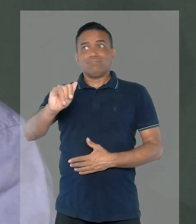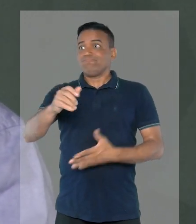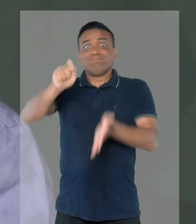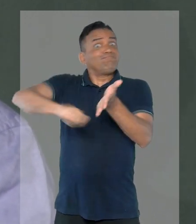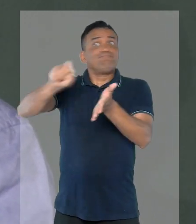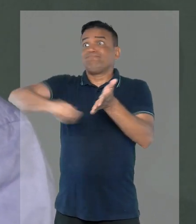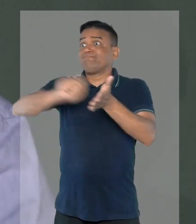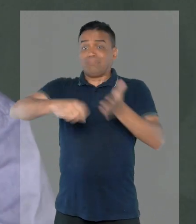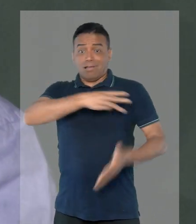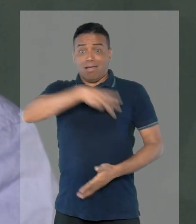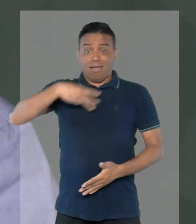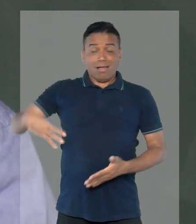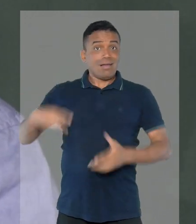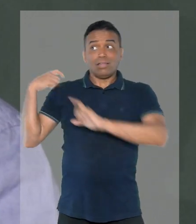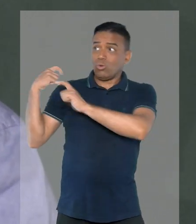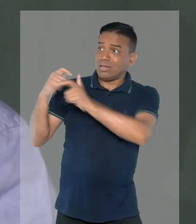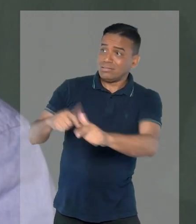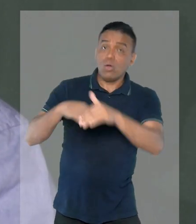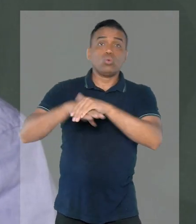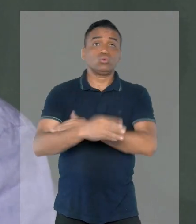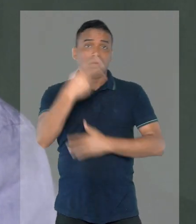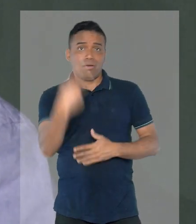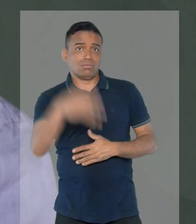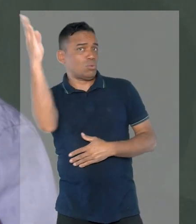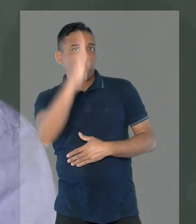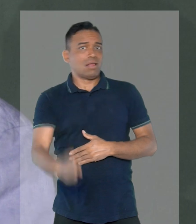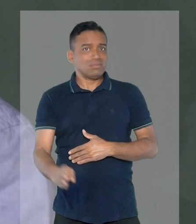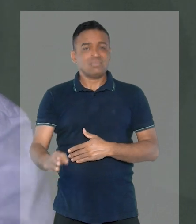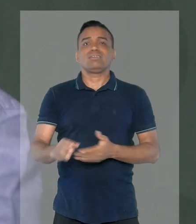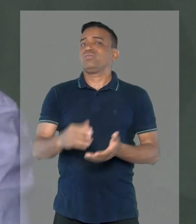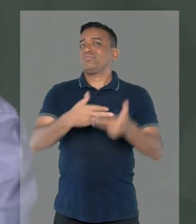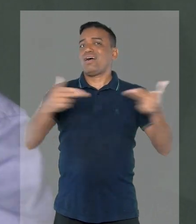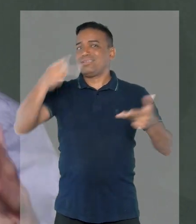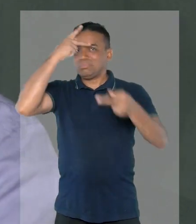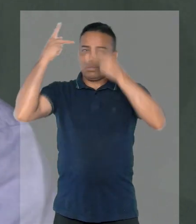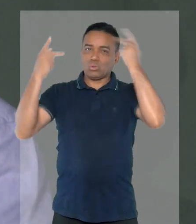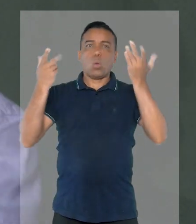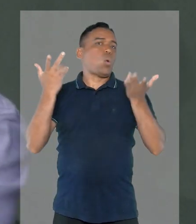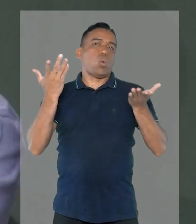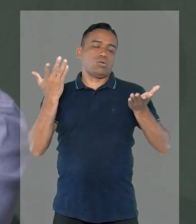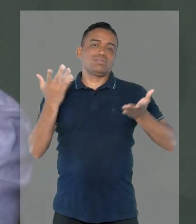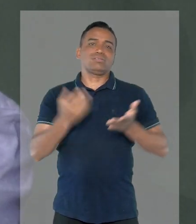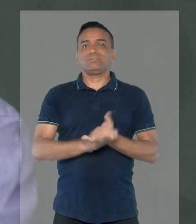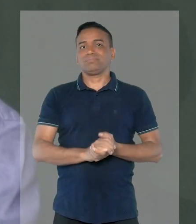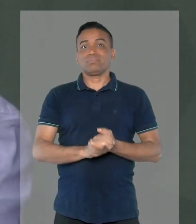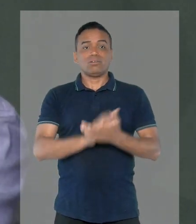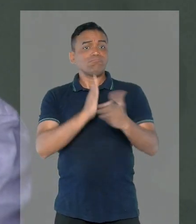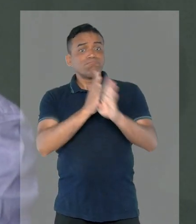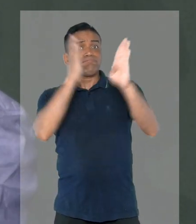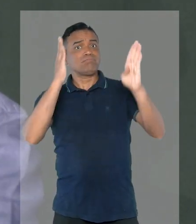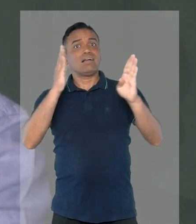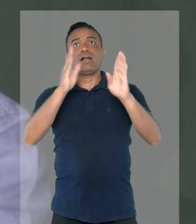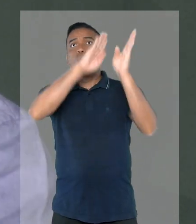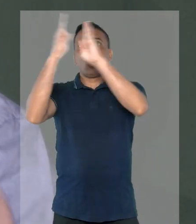muita intensidade. Eu fui lendo a tradição brasileira do haikai, Guilherme de Almeida, mas lendo, assim, ia um por um, comprando na